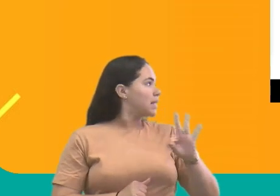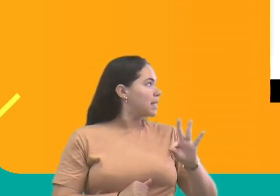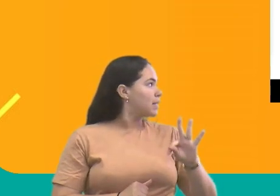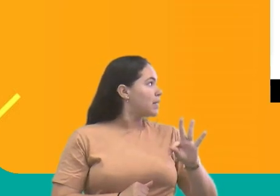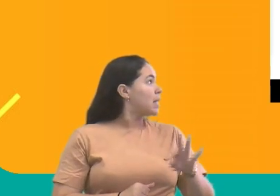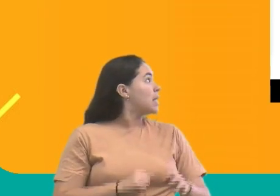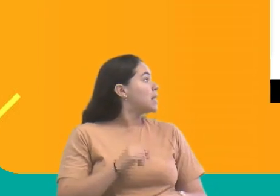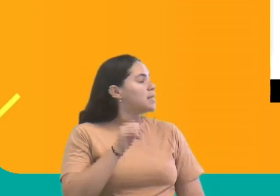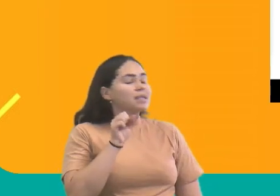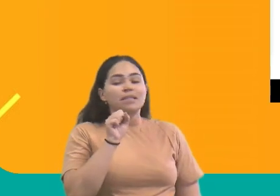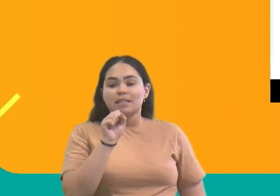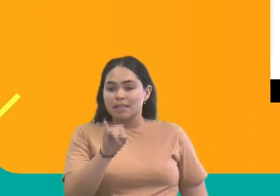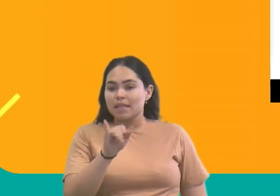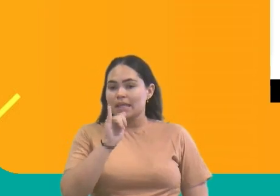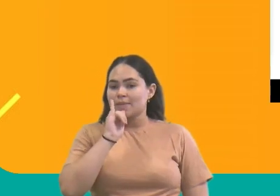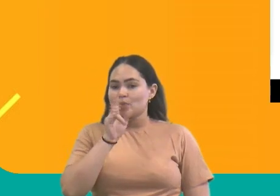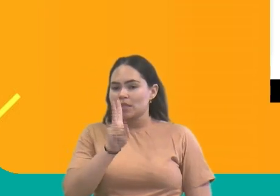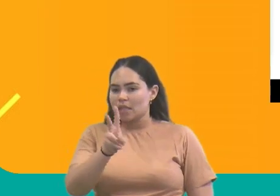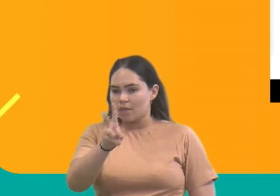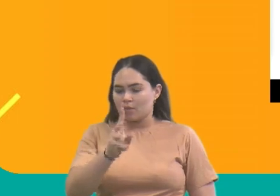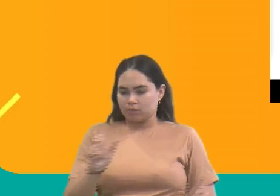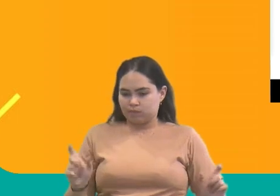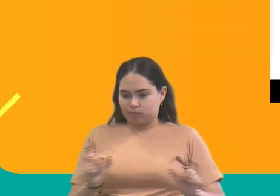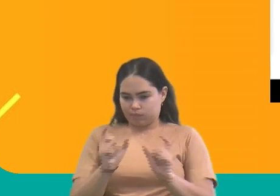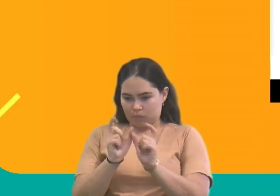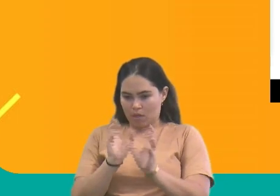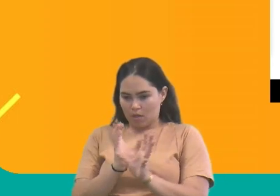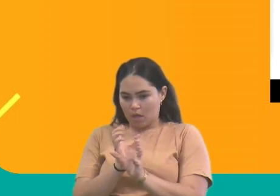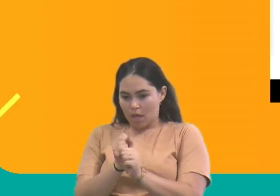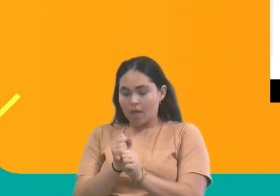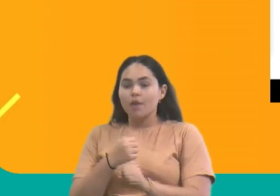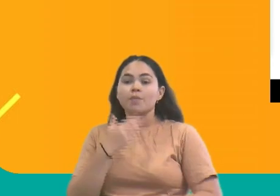Sempre que você pegar uma equação, eu vou lhe fazer um pedido.